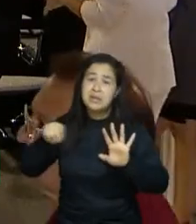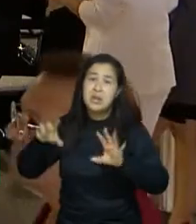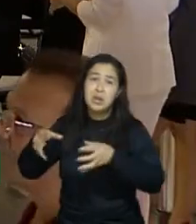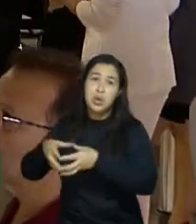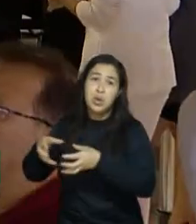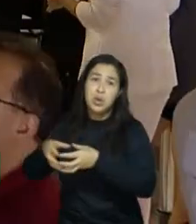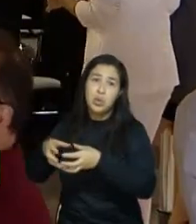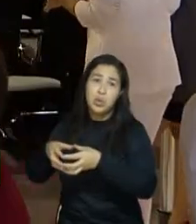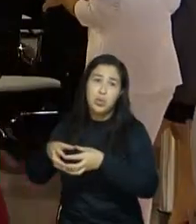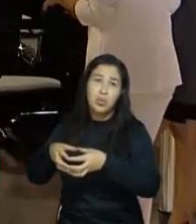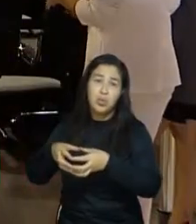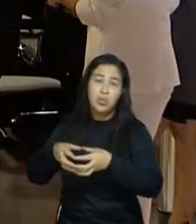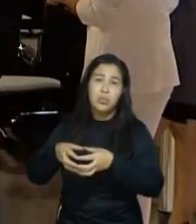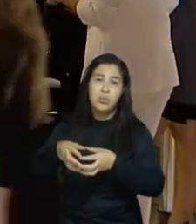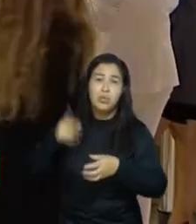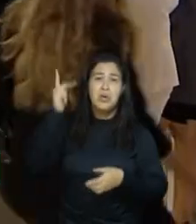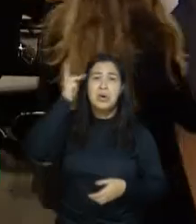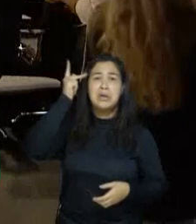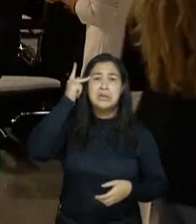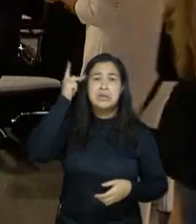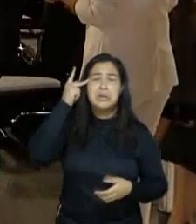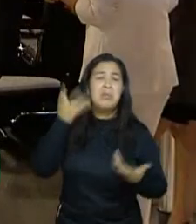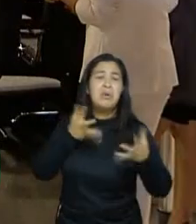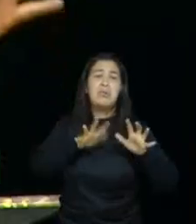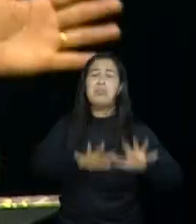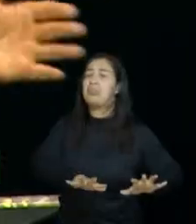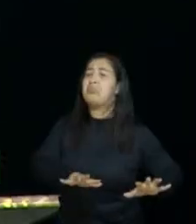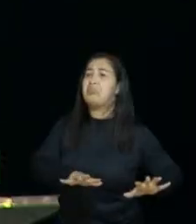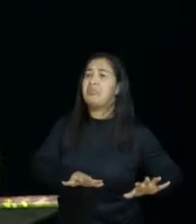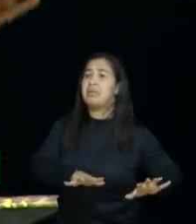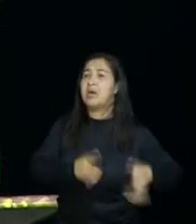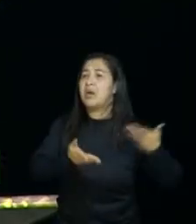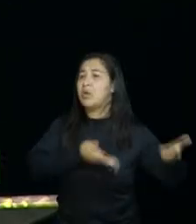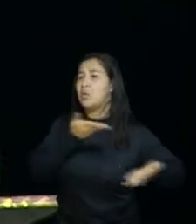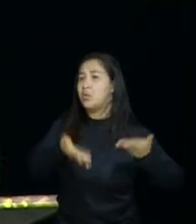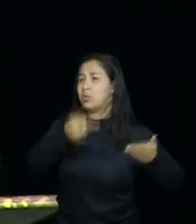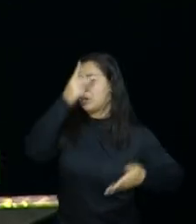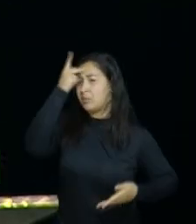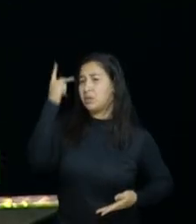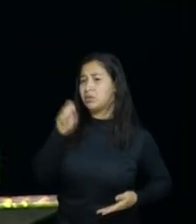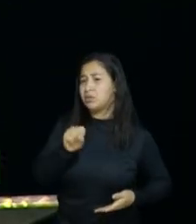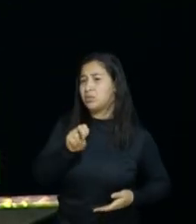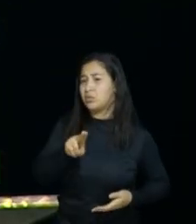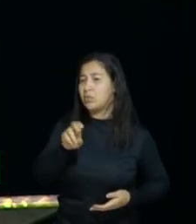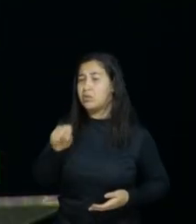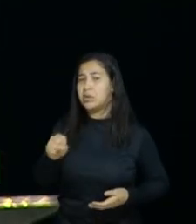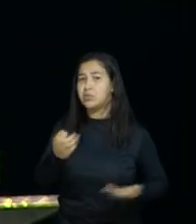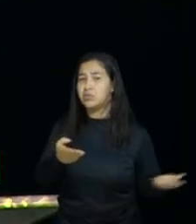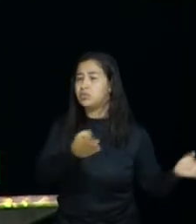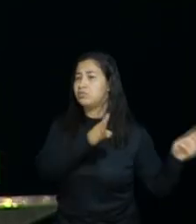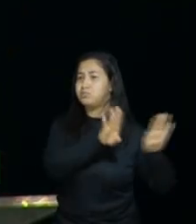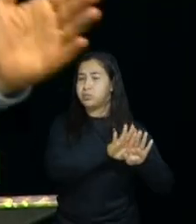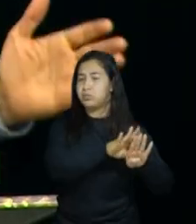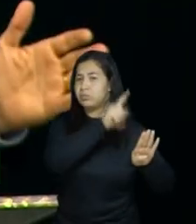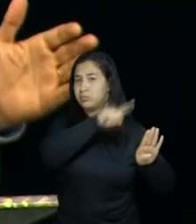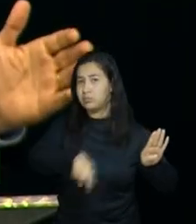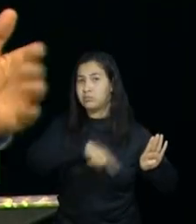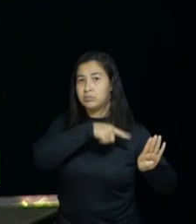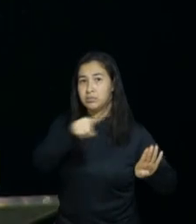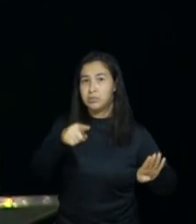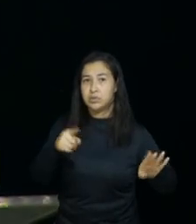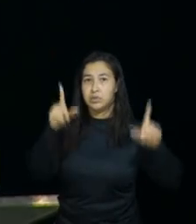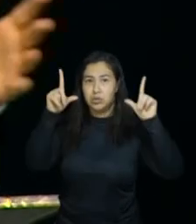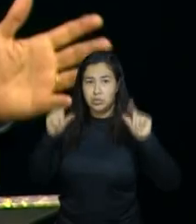São Paulo, disse, o SUS eu não quero mais atender, quero fechar as minhas portas para o pronto-socorro, quero reduzir